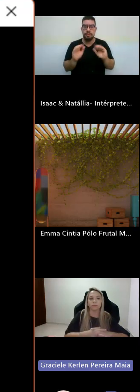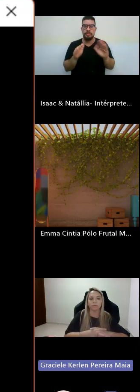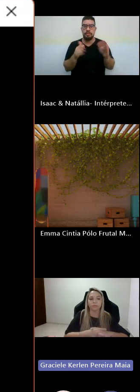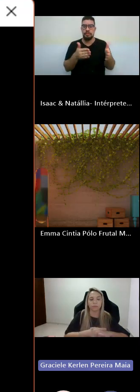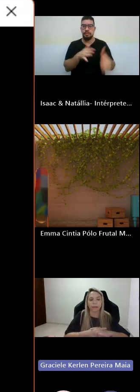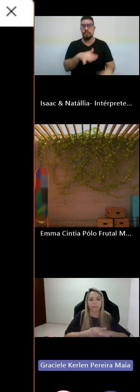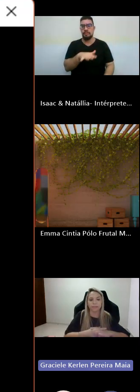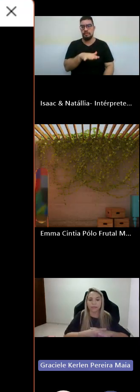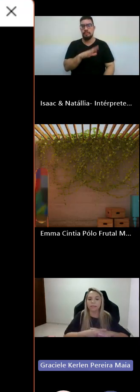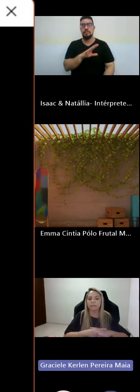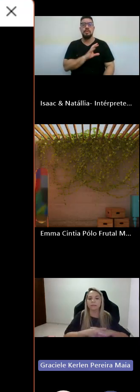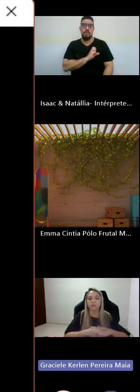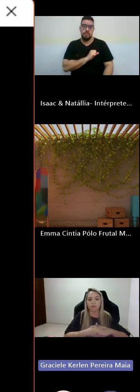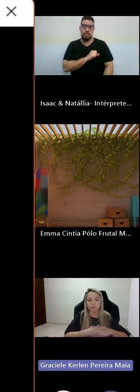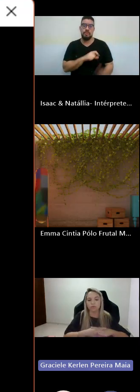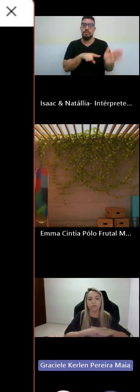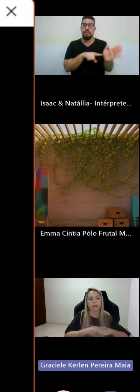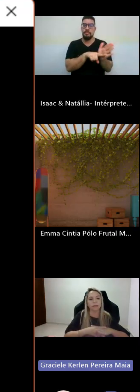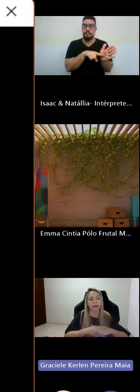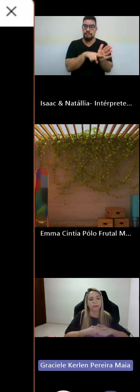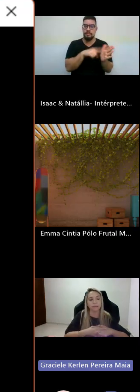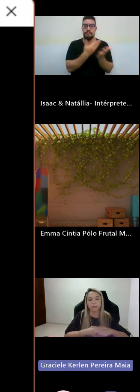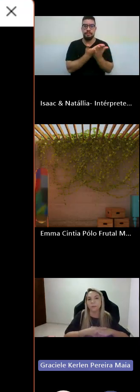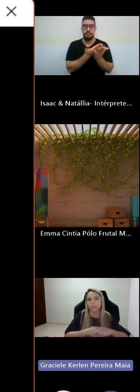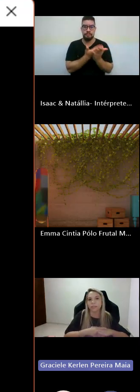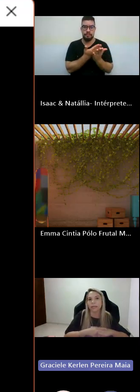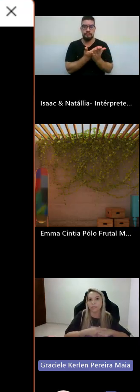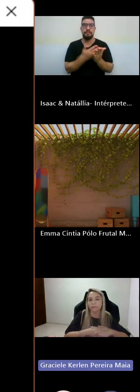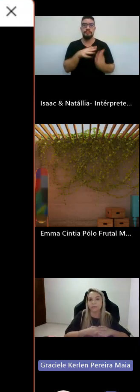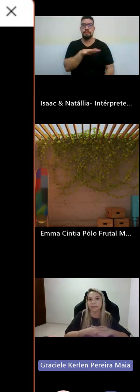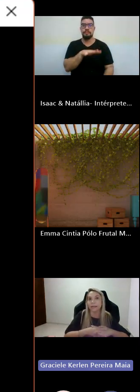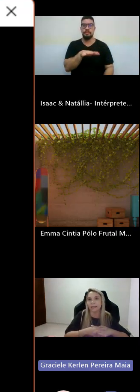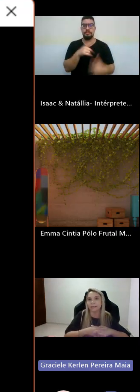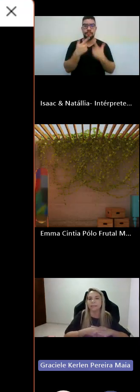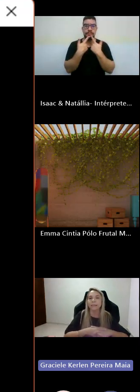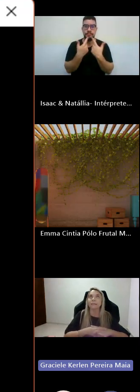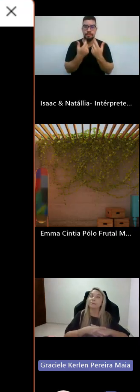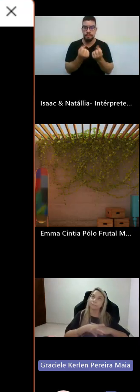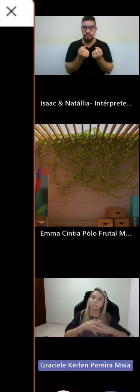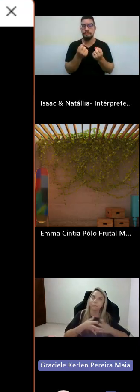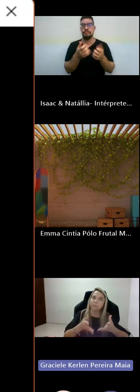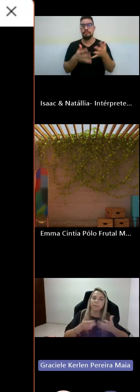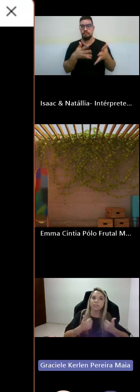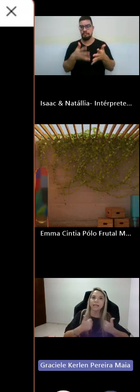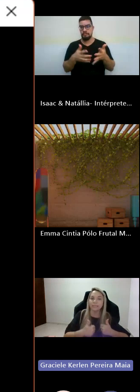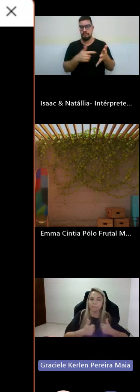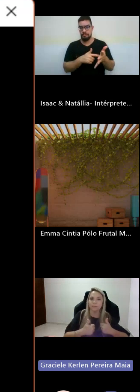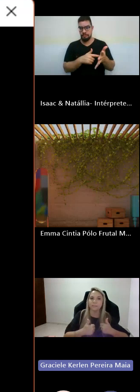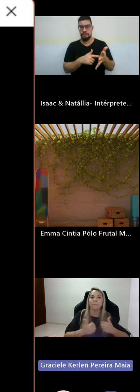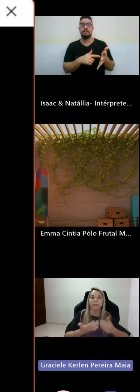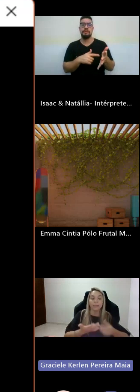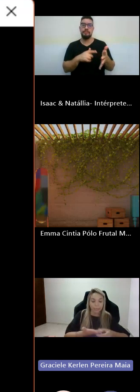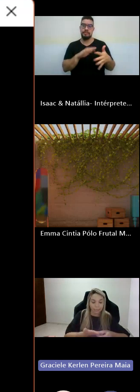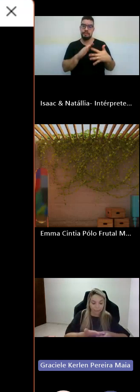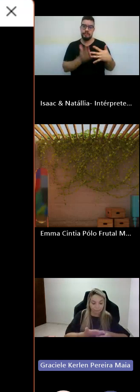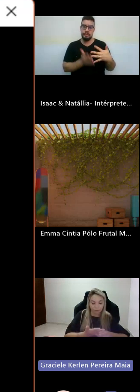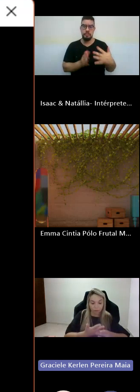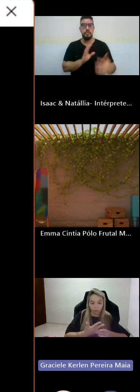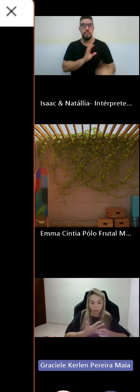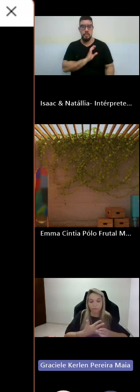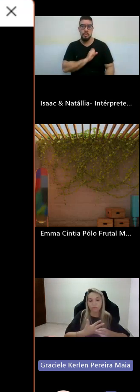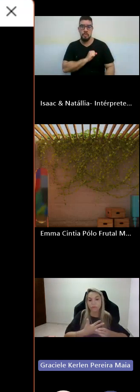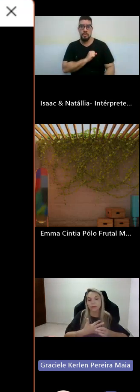né? Da pesquisa, do estudo da área da linguística da língua de sinais, principalmente da Libras. E